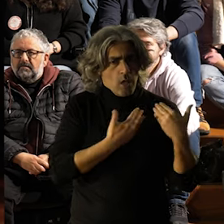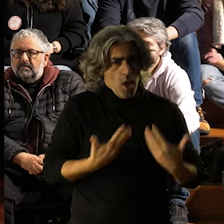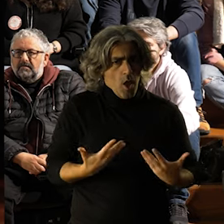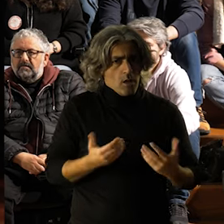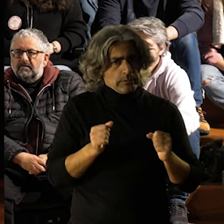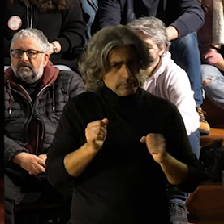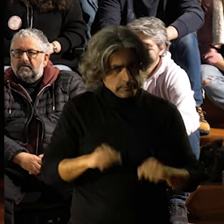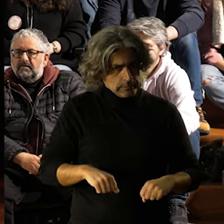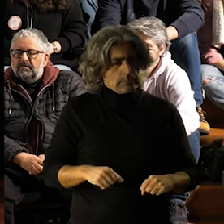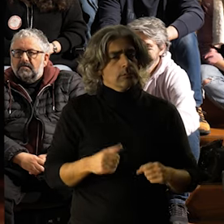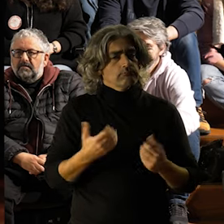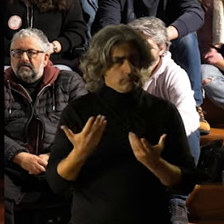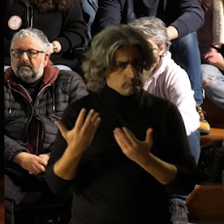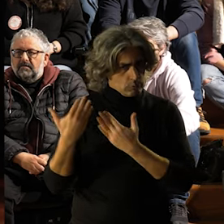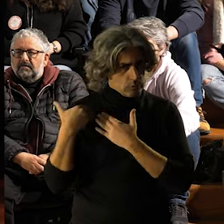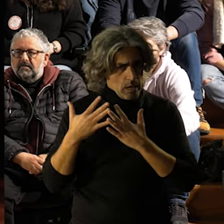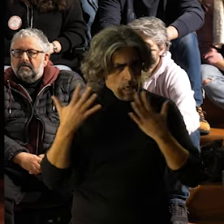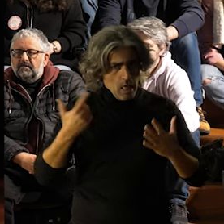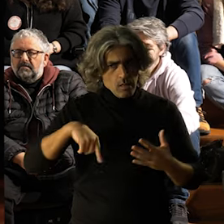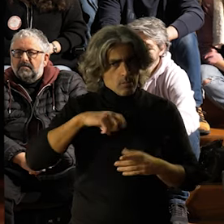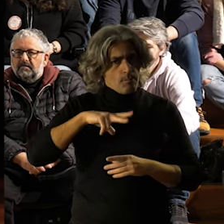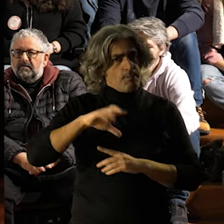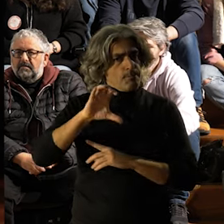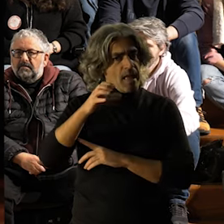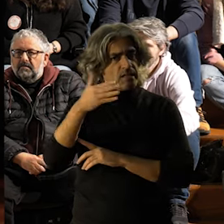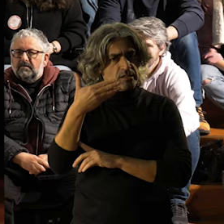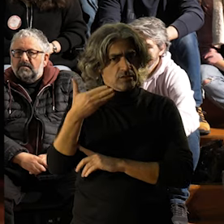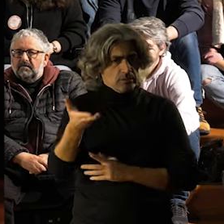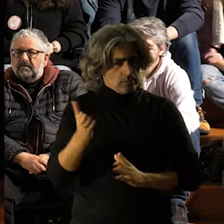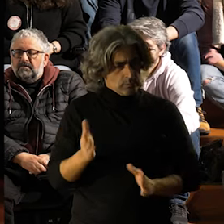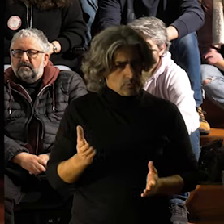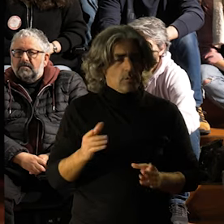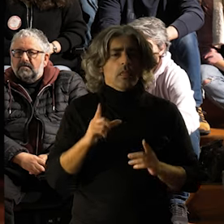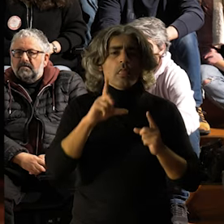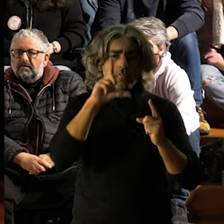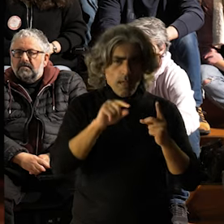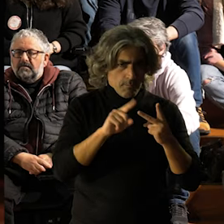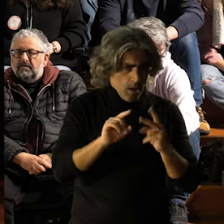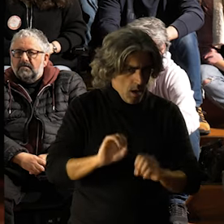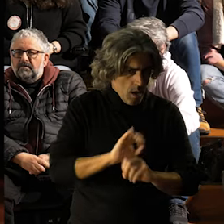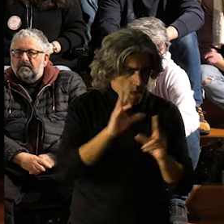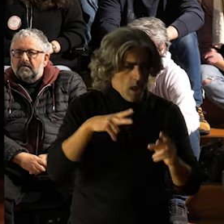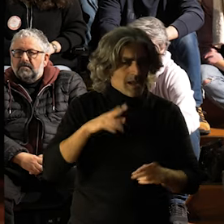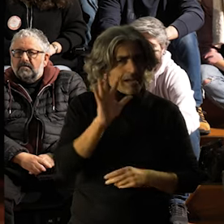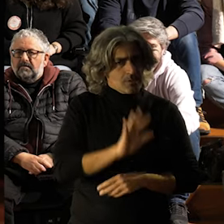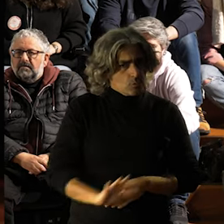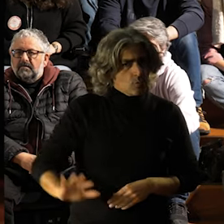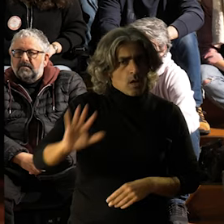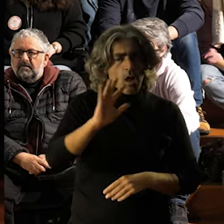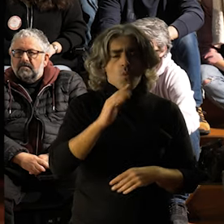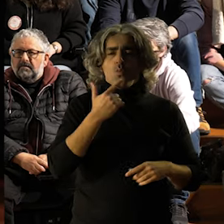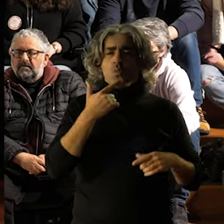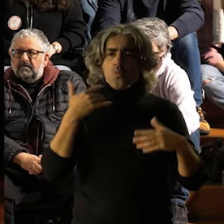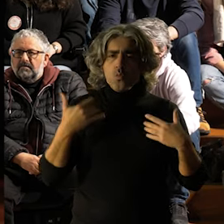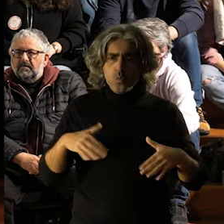é a responsabilidade maior de um país. Temos também, claro, uma situação nacional muito